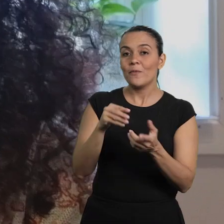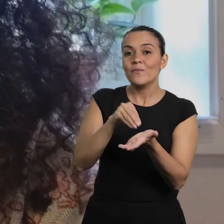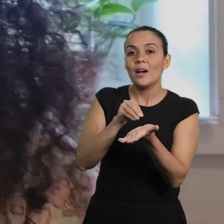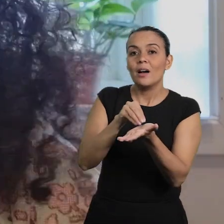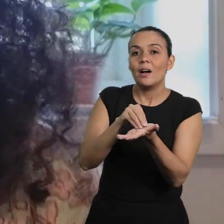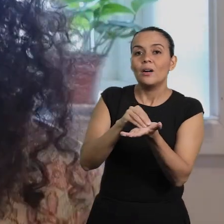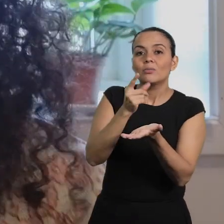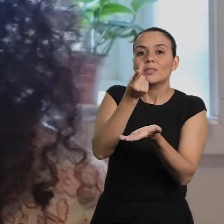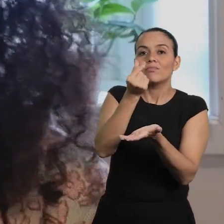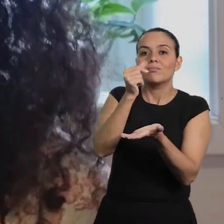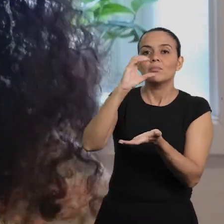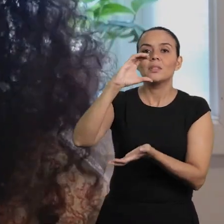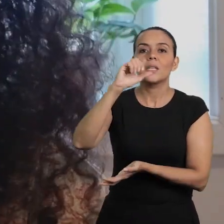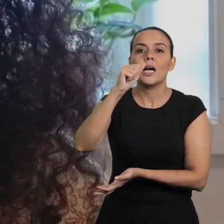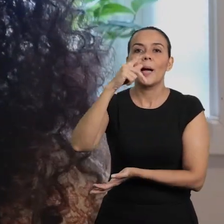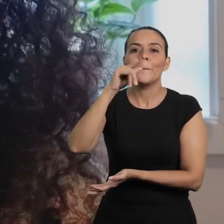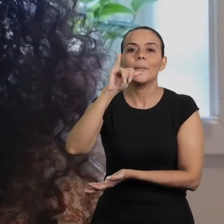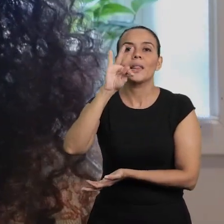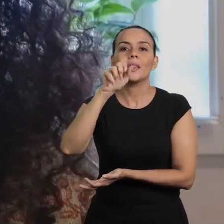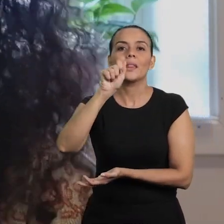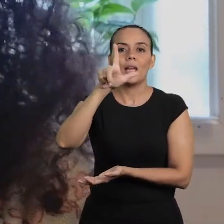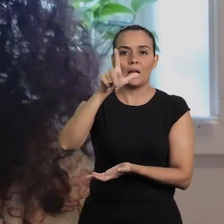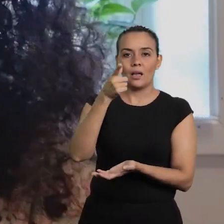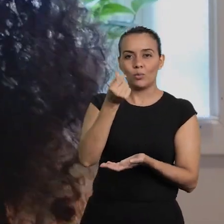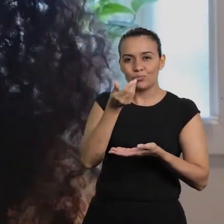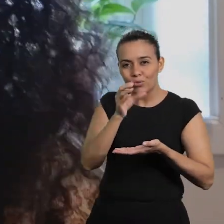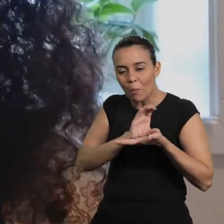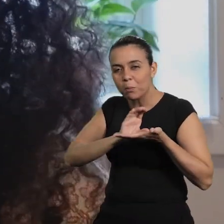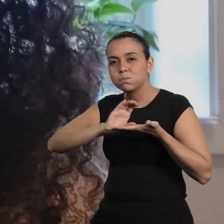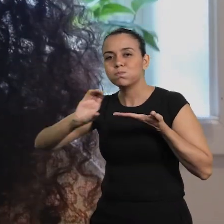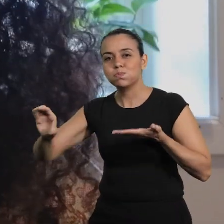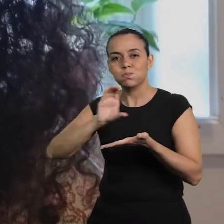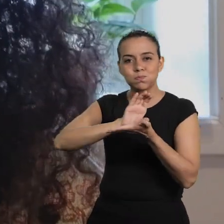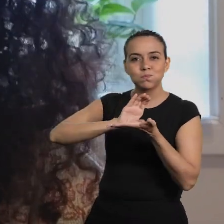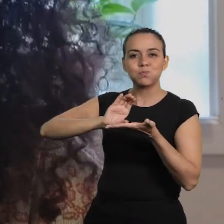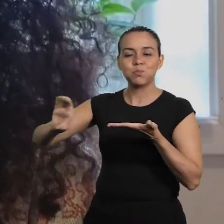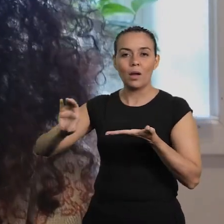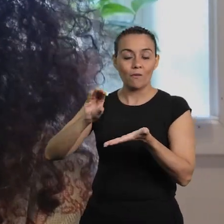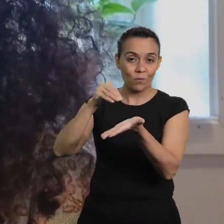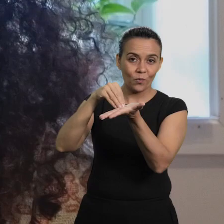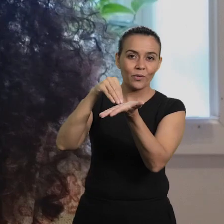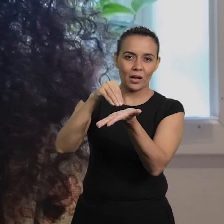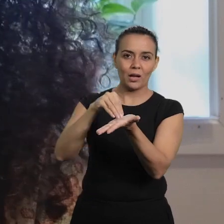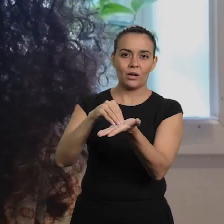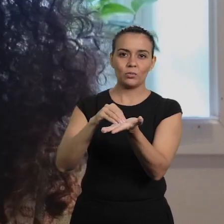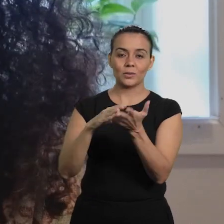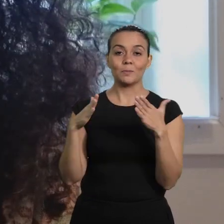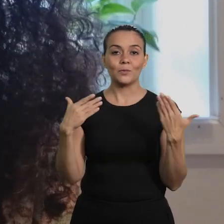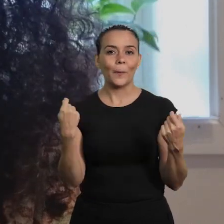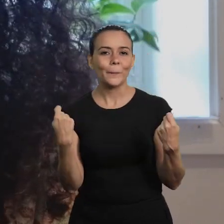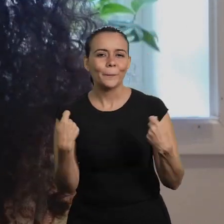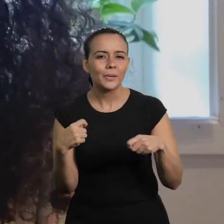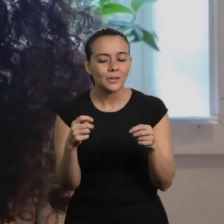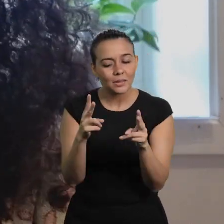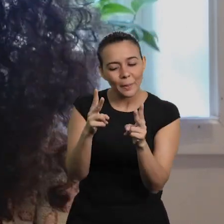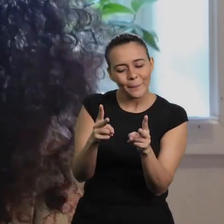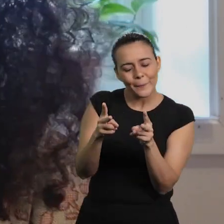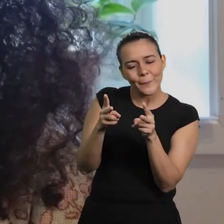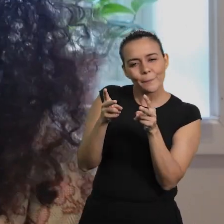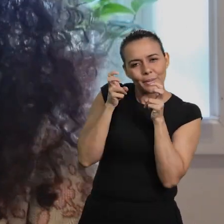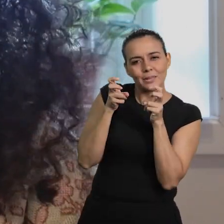capital e no setor privado de diversos setores, né? Então, a gente precisa olhar